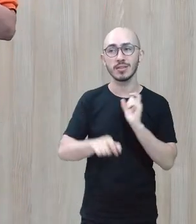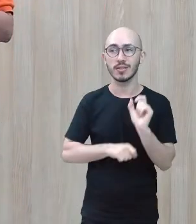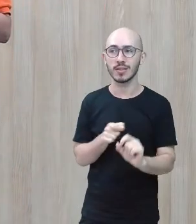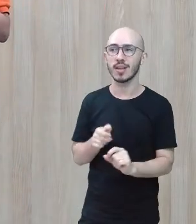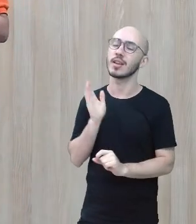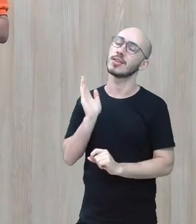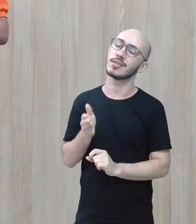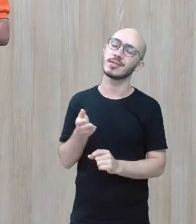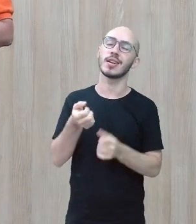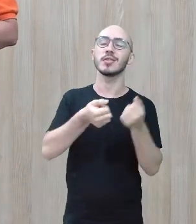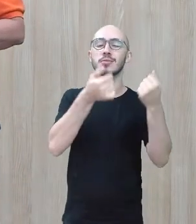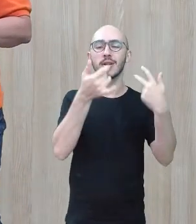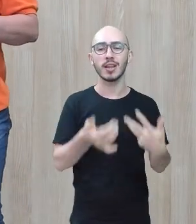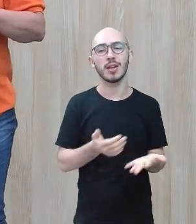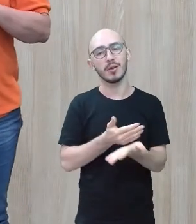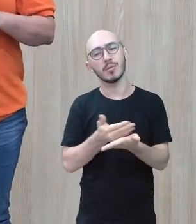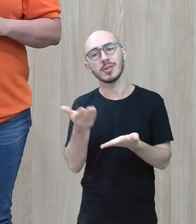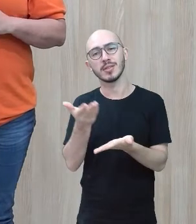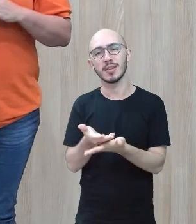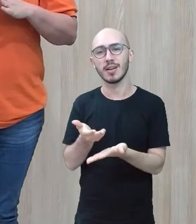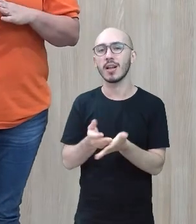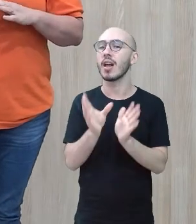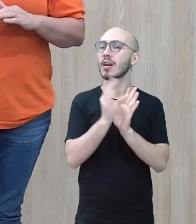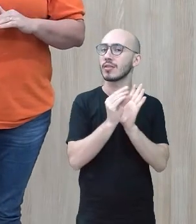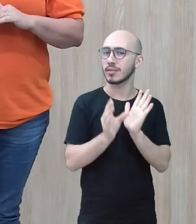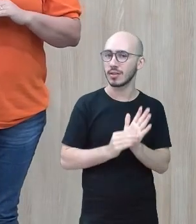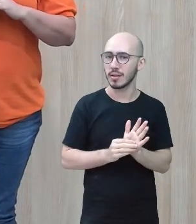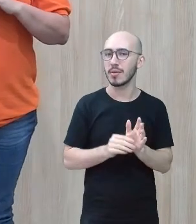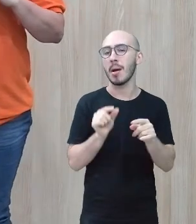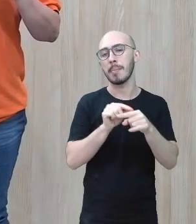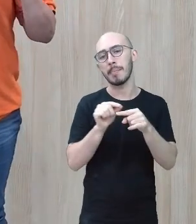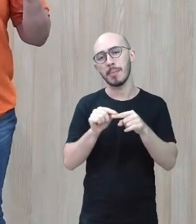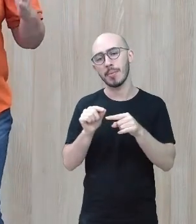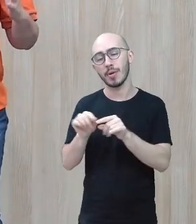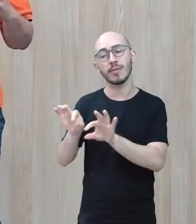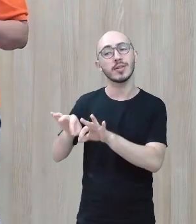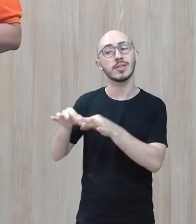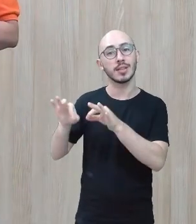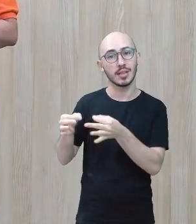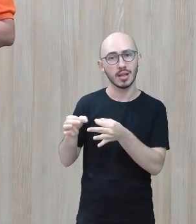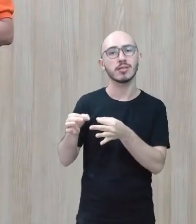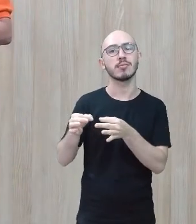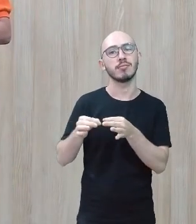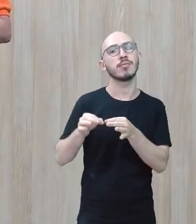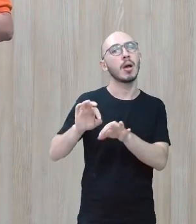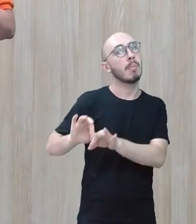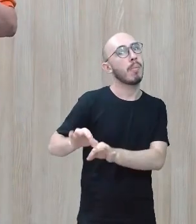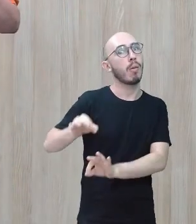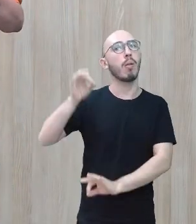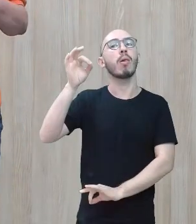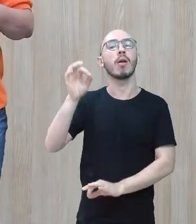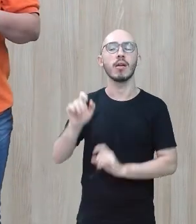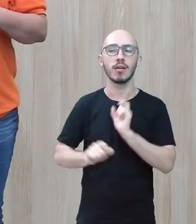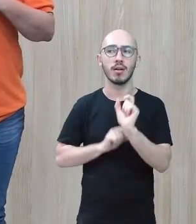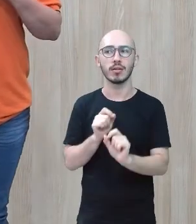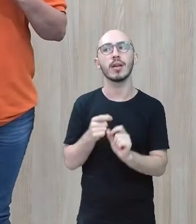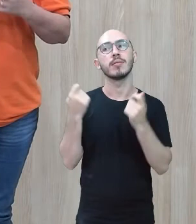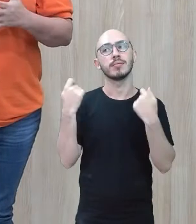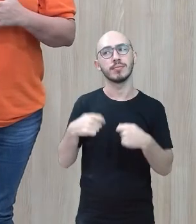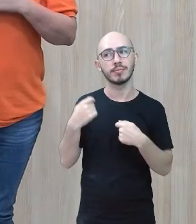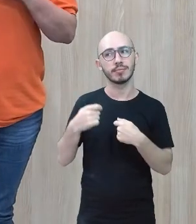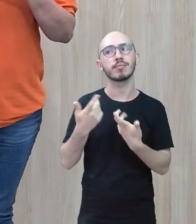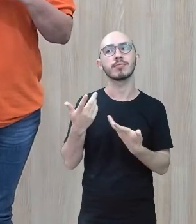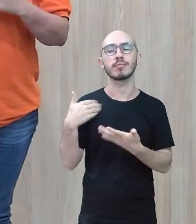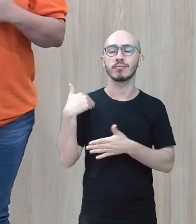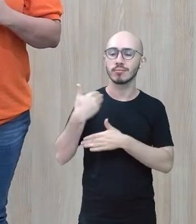eu falei no início da aula, esse conteúdo morfossintaxe, ele é extenso e aí ele é absorvido